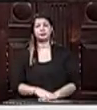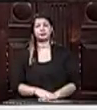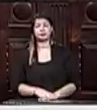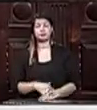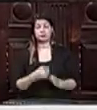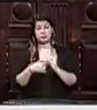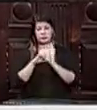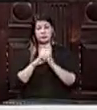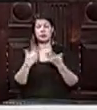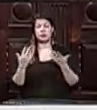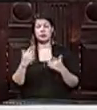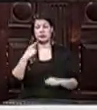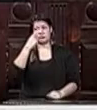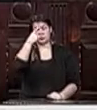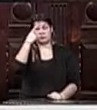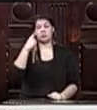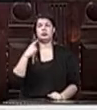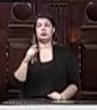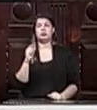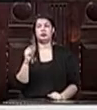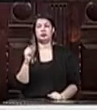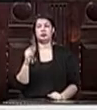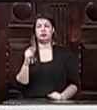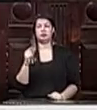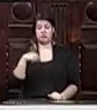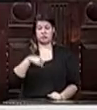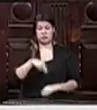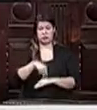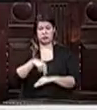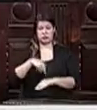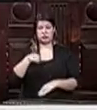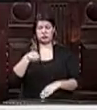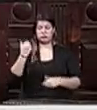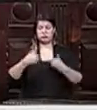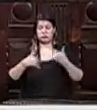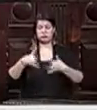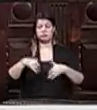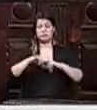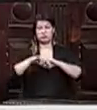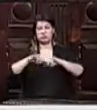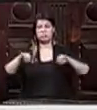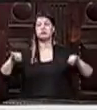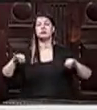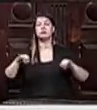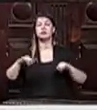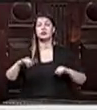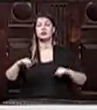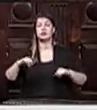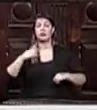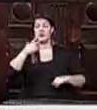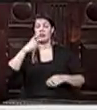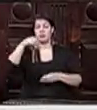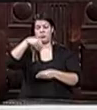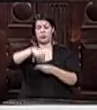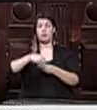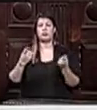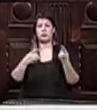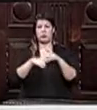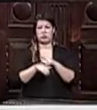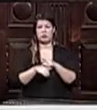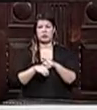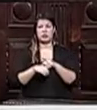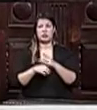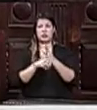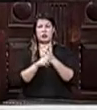antes lembrar que quando aqui desta tribuna fiz questão de publicamente justificar o meu voto contrário